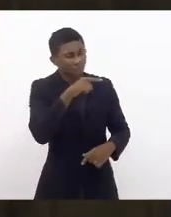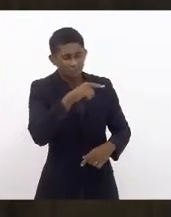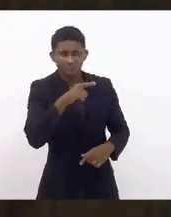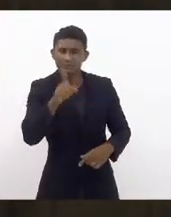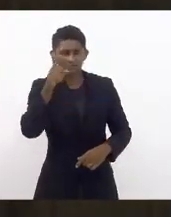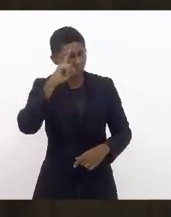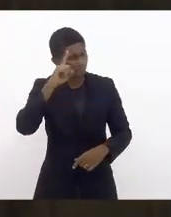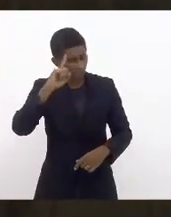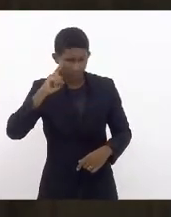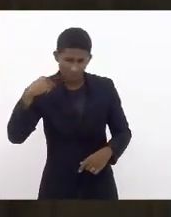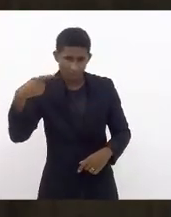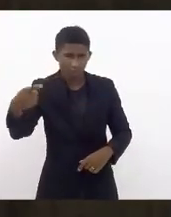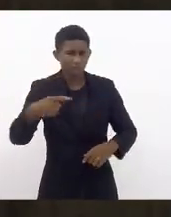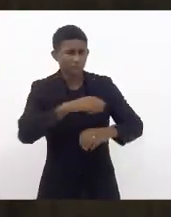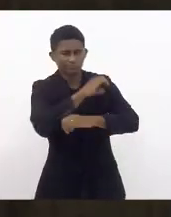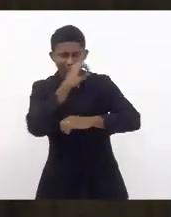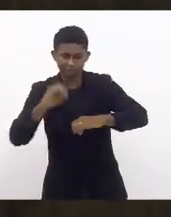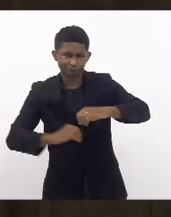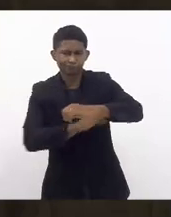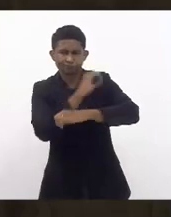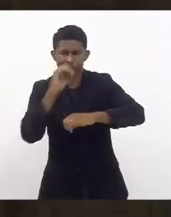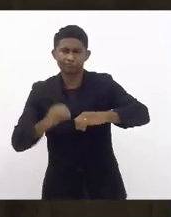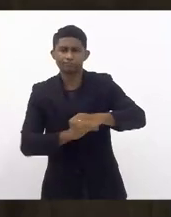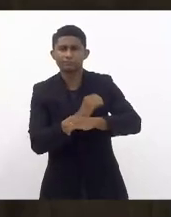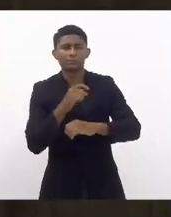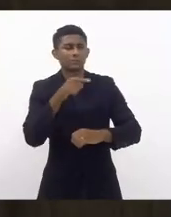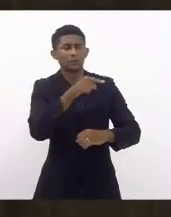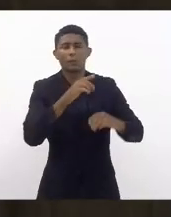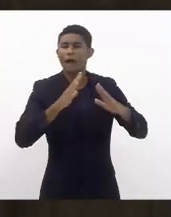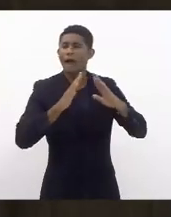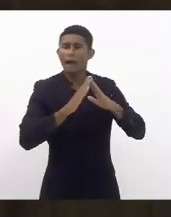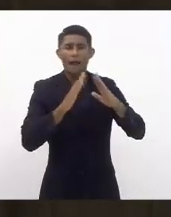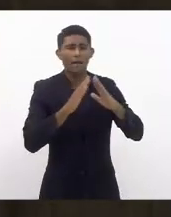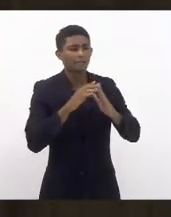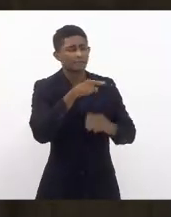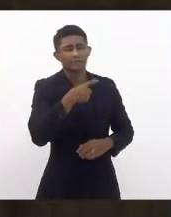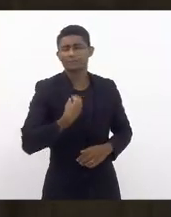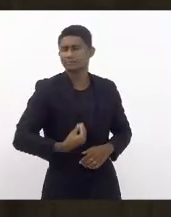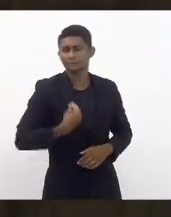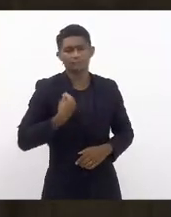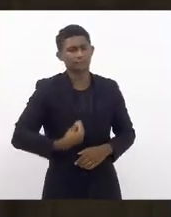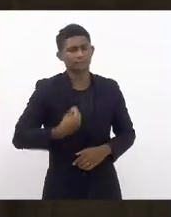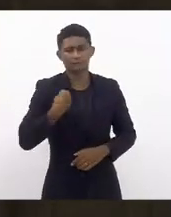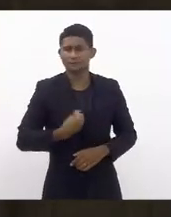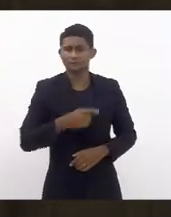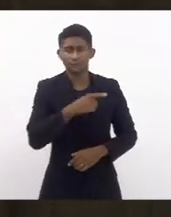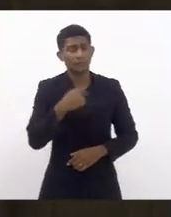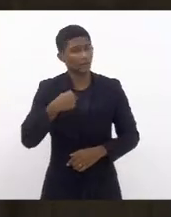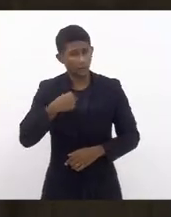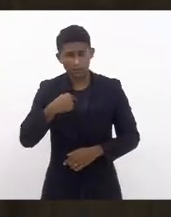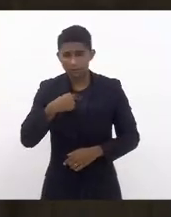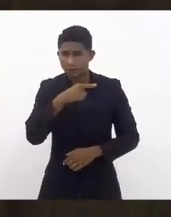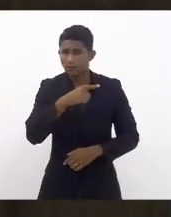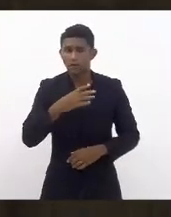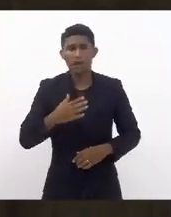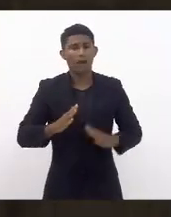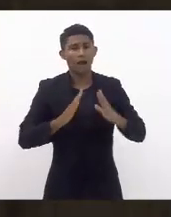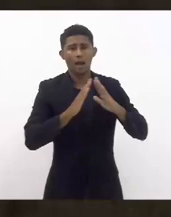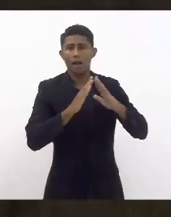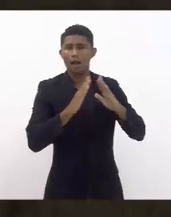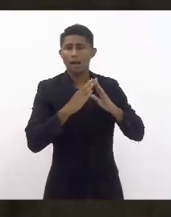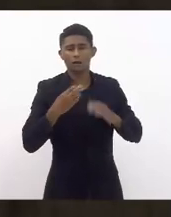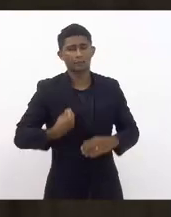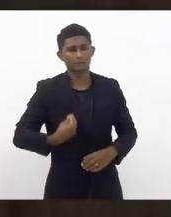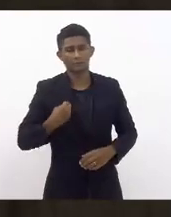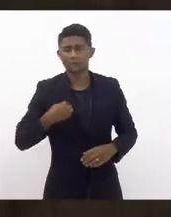eu gosto da minha região. Eu não durmo lá, eu moro lá. É bem diferente. Eu moro na Zona Oeste, eu luto